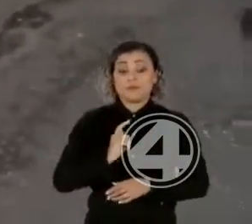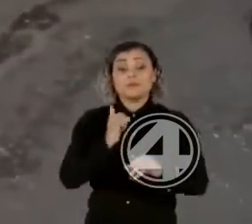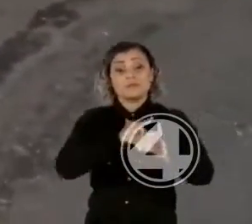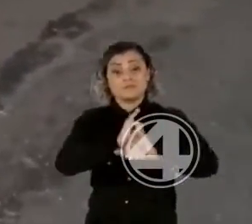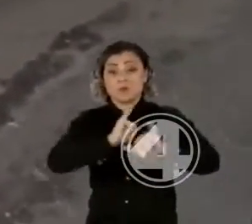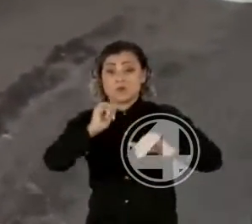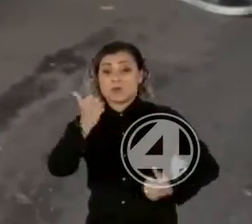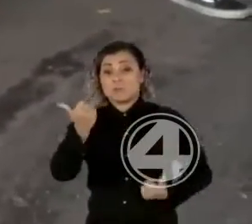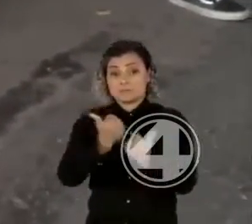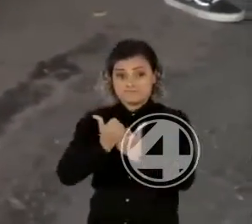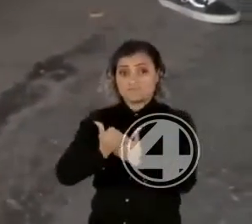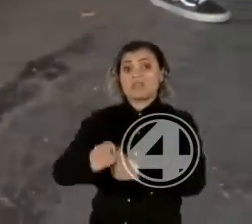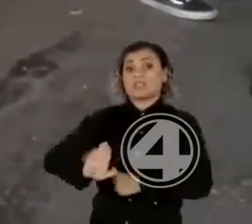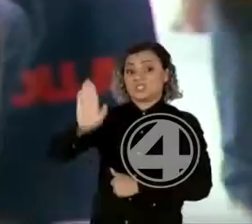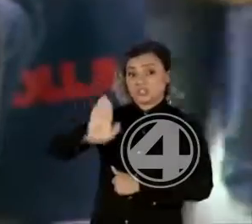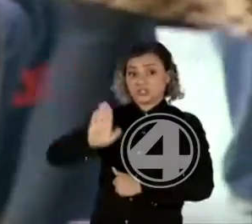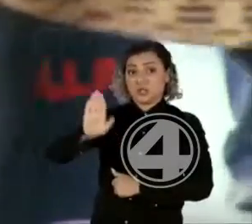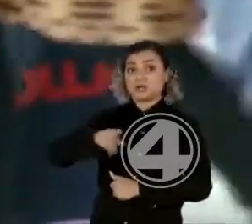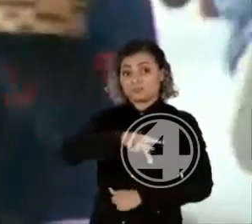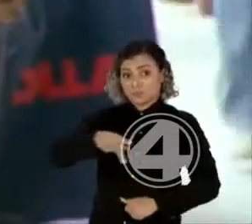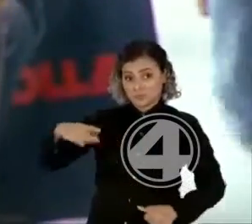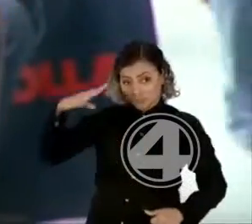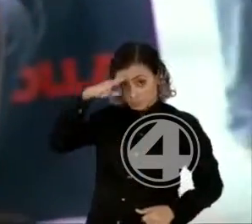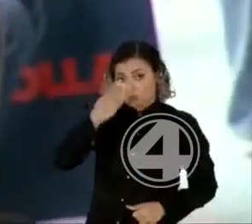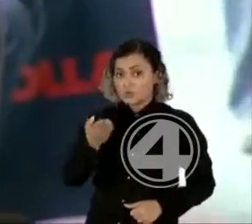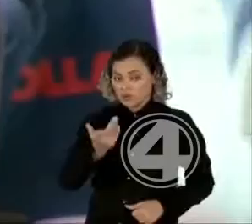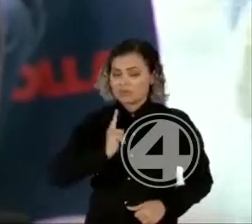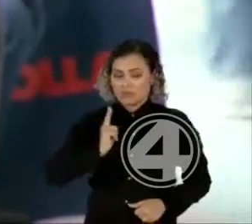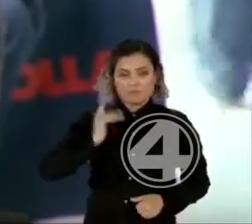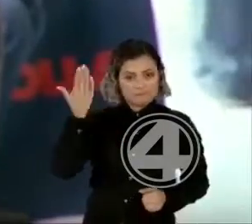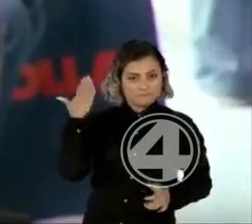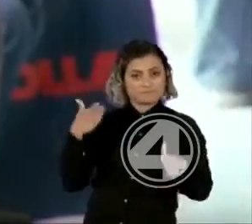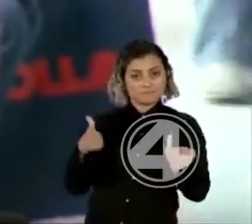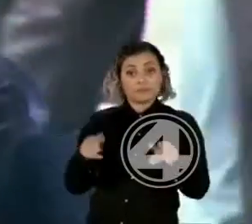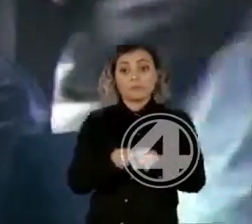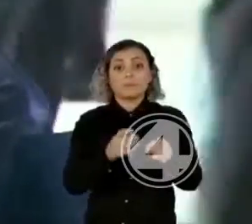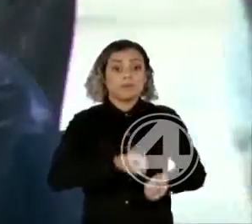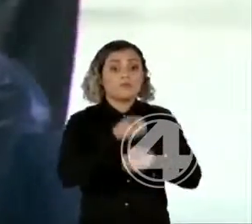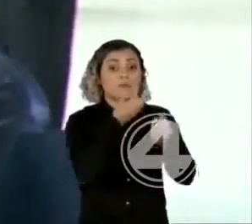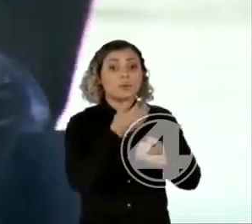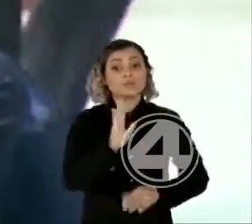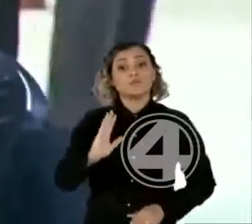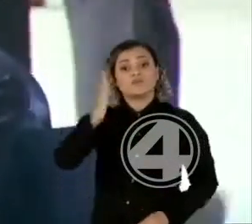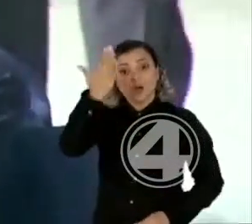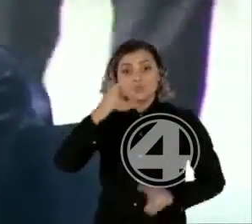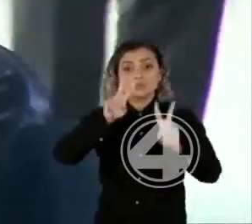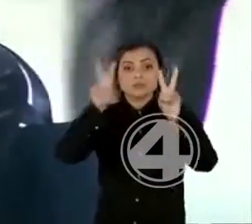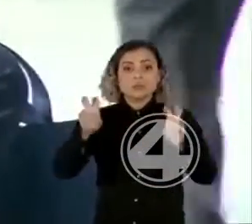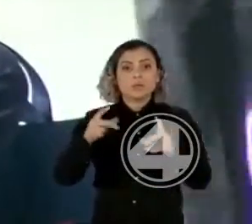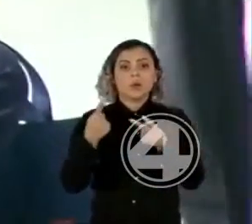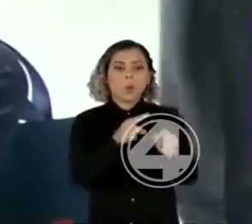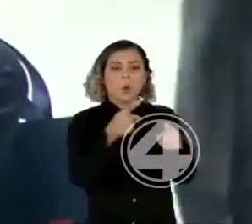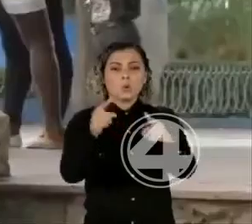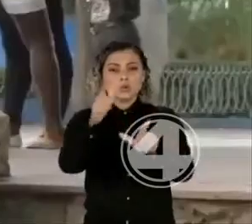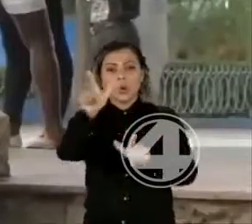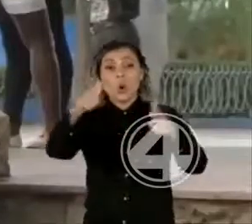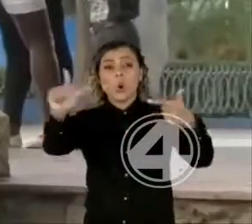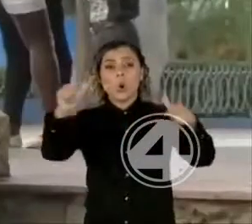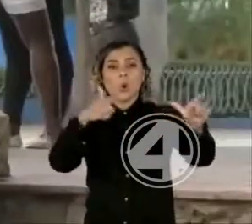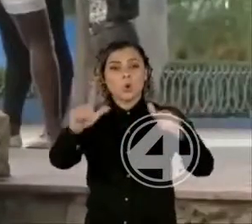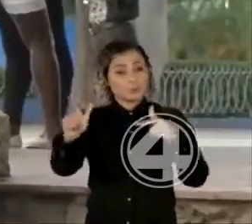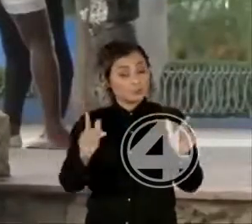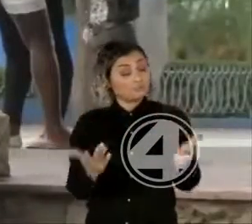a favor do então candidato e hoje presidente Jair Bolsonaro e informações falsas a respeito de adversários dele.